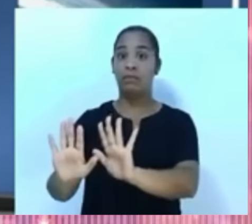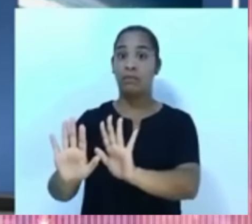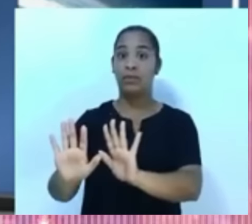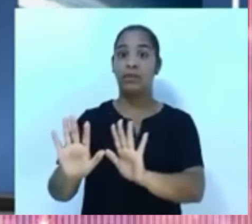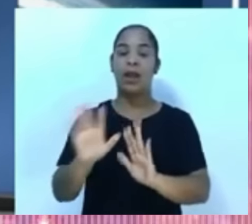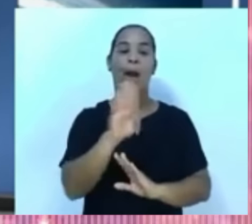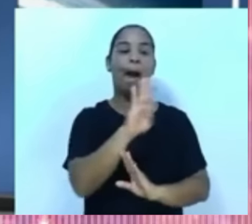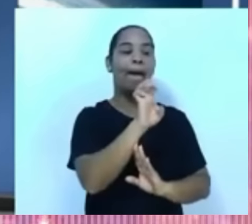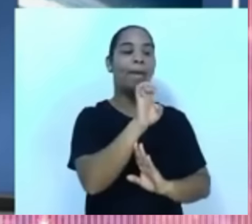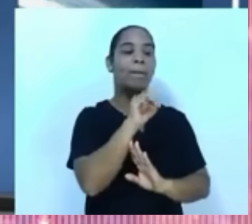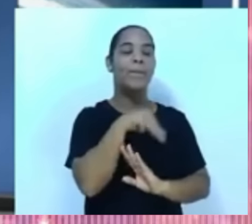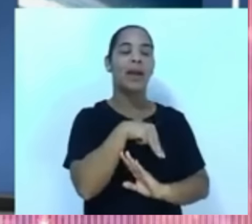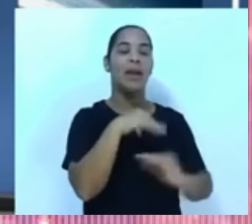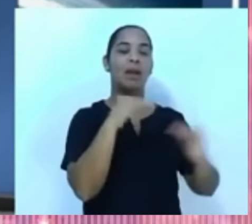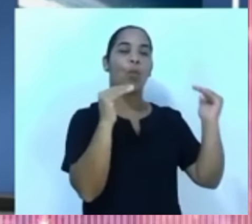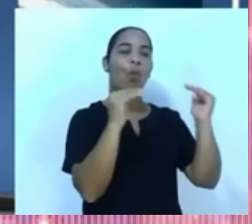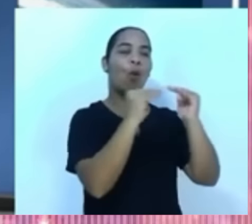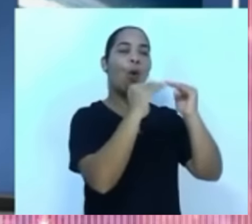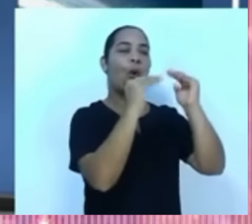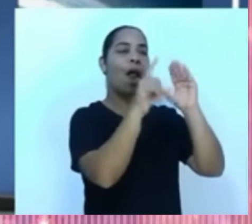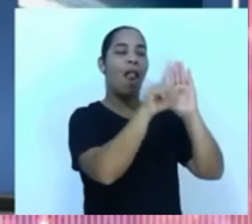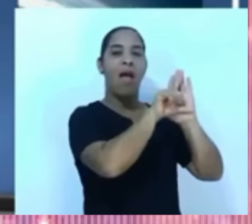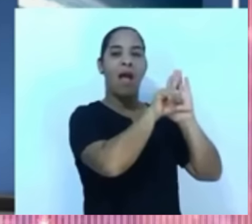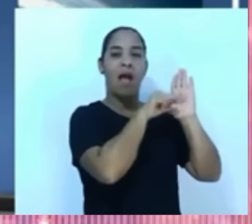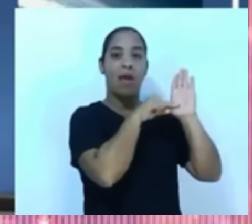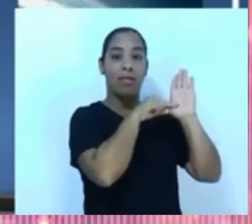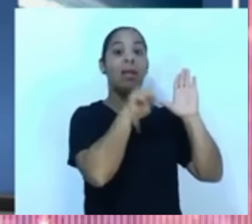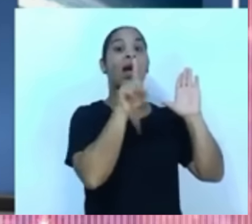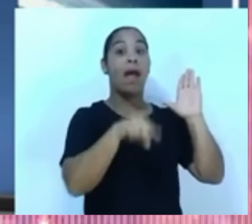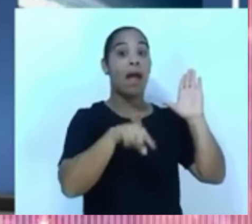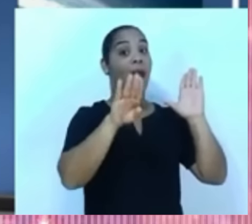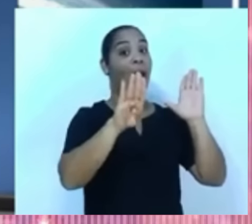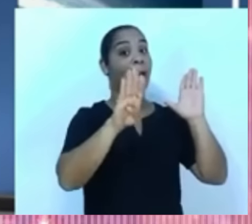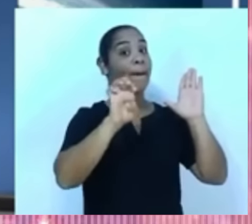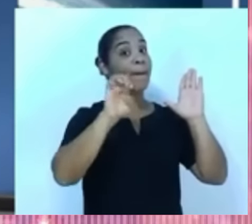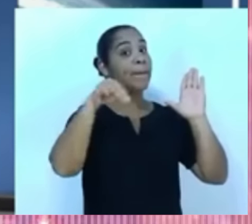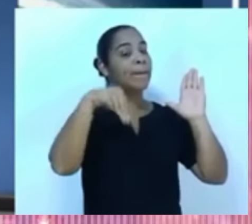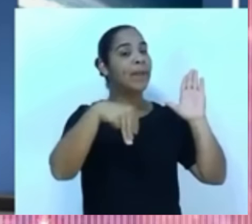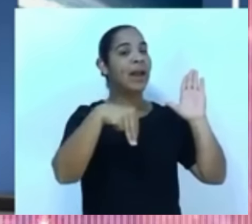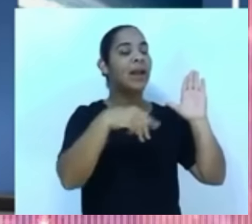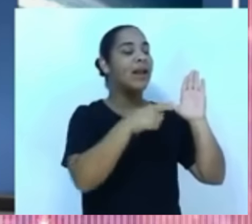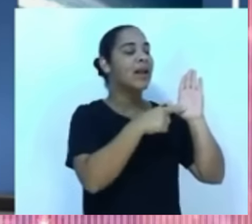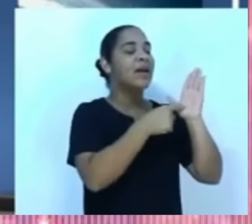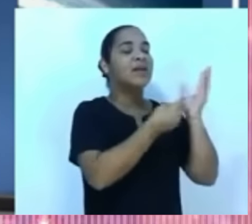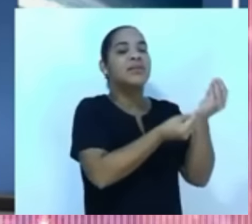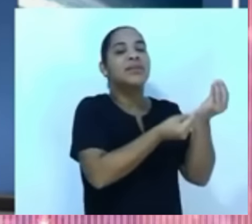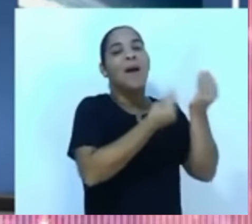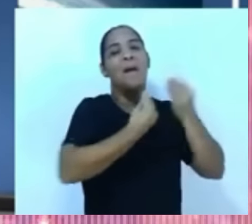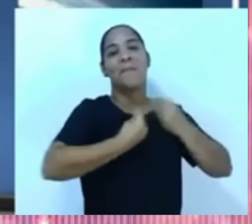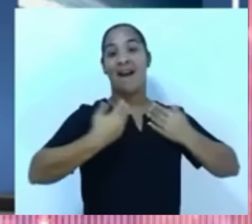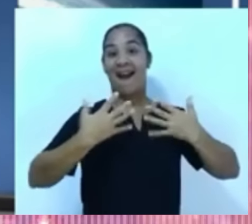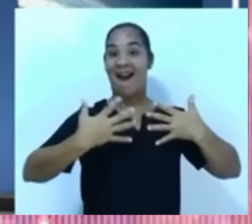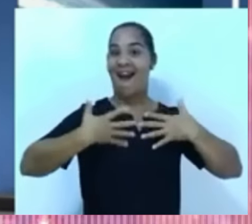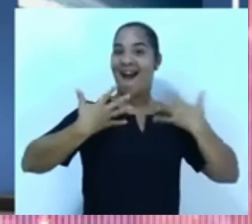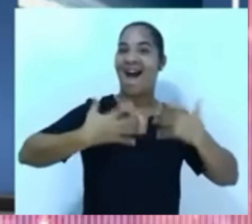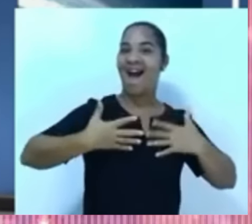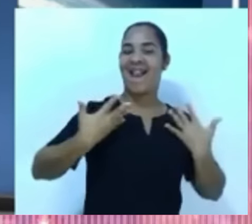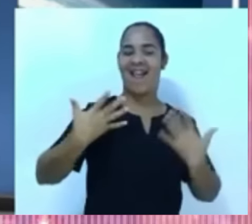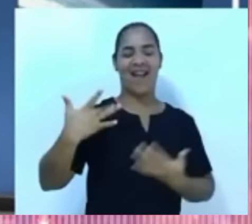com as leis divinas que é o bem proporcionam sempre alegria